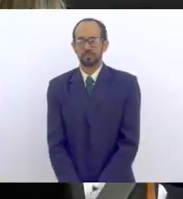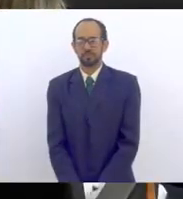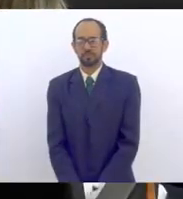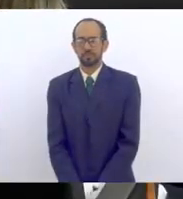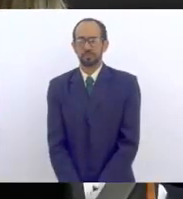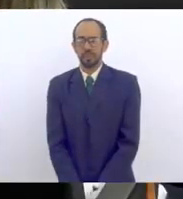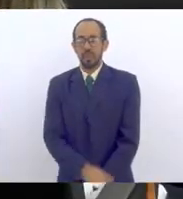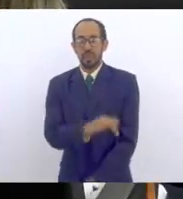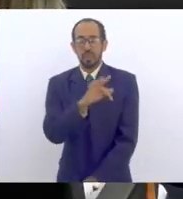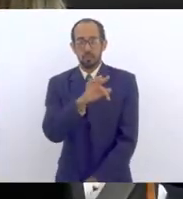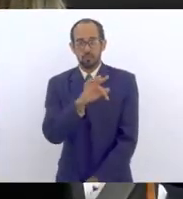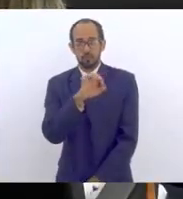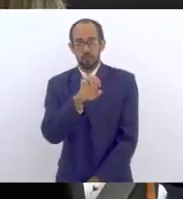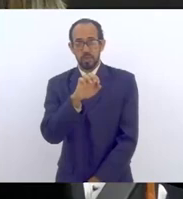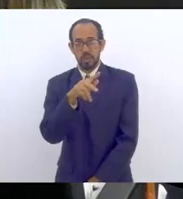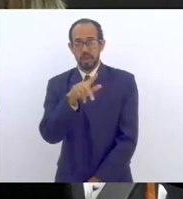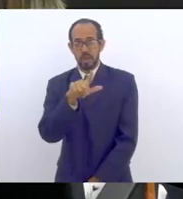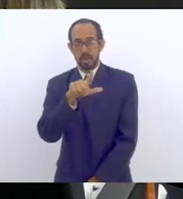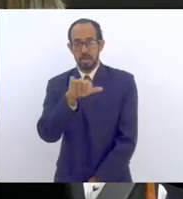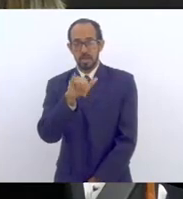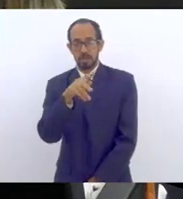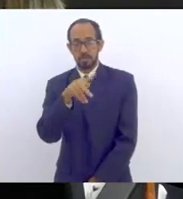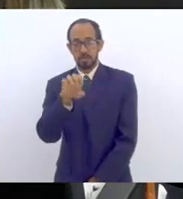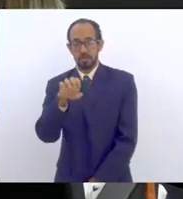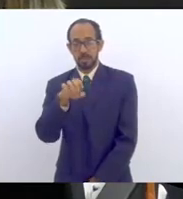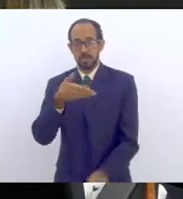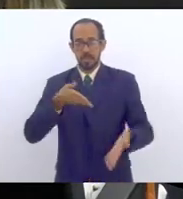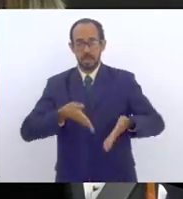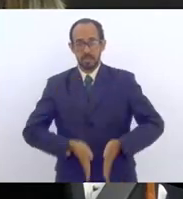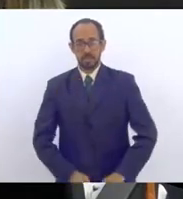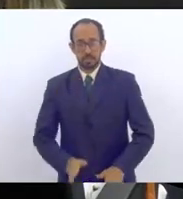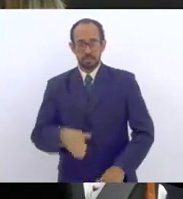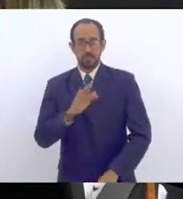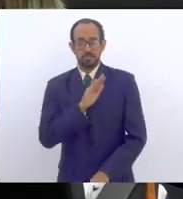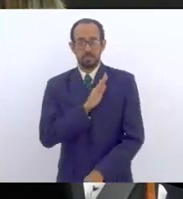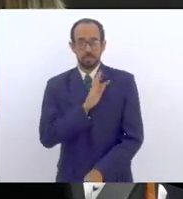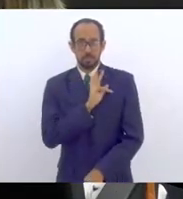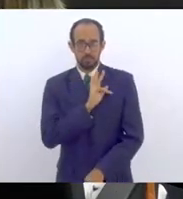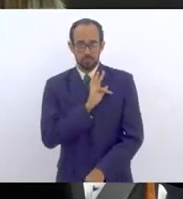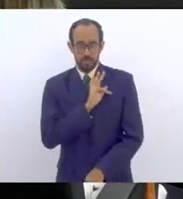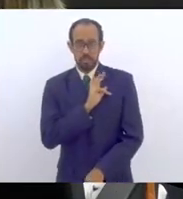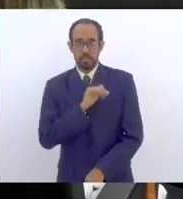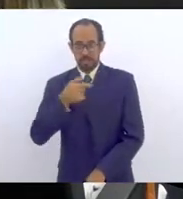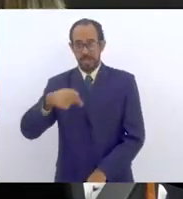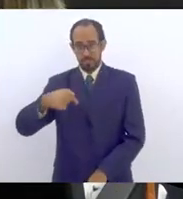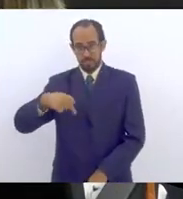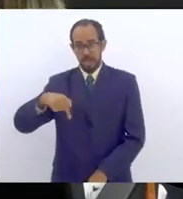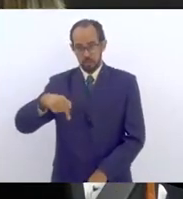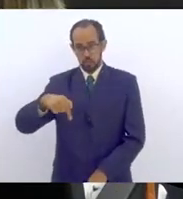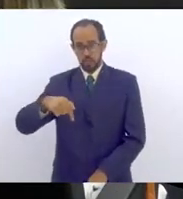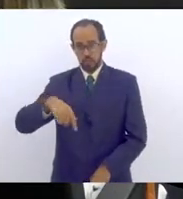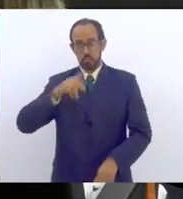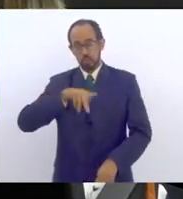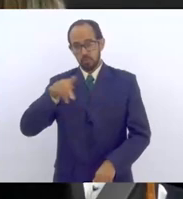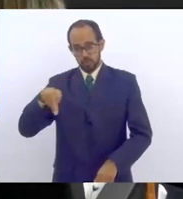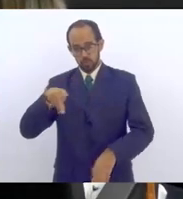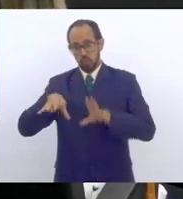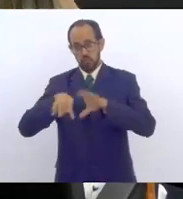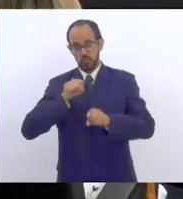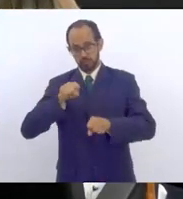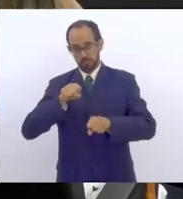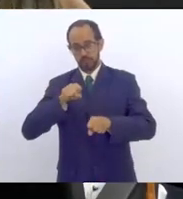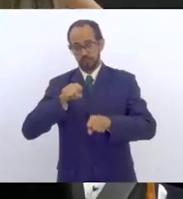Felipe de Oliveira Carvalho nascido e criado em Queimados na Baixada Fluminense é professor por formação é